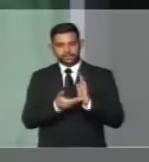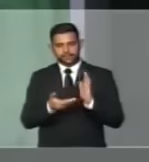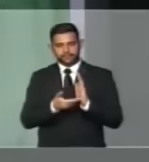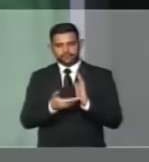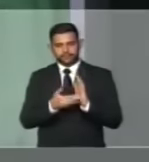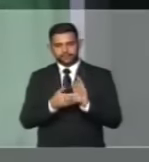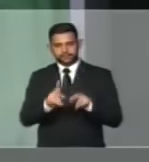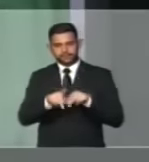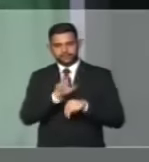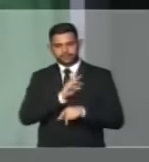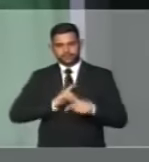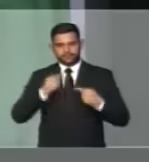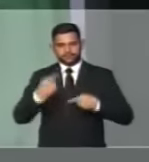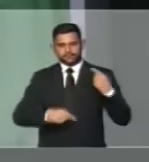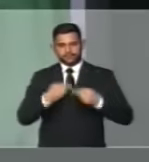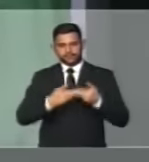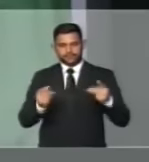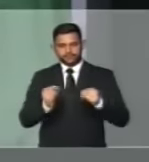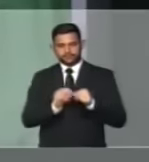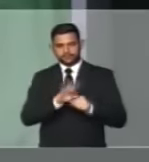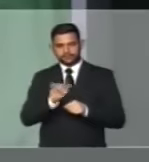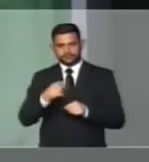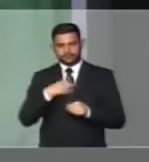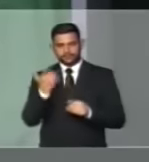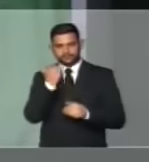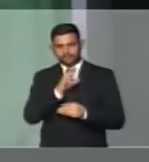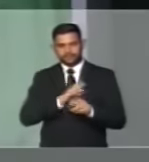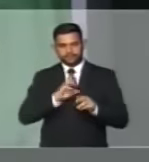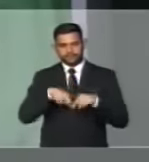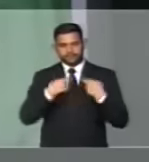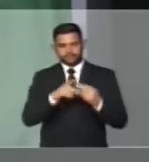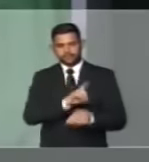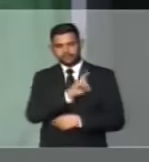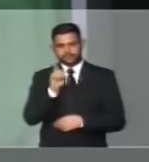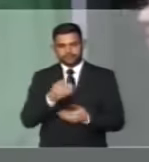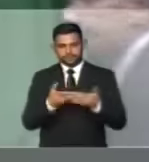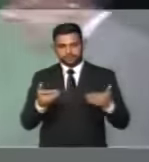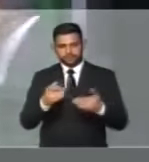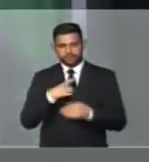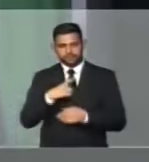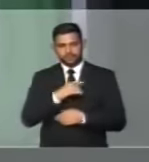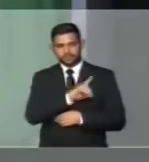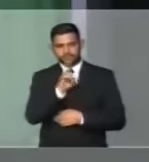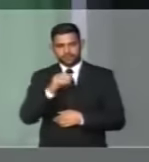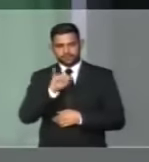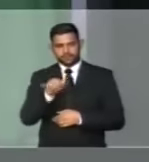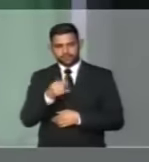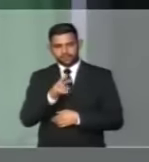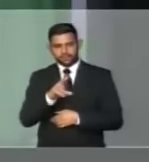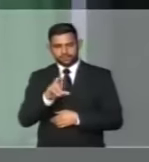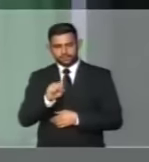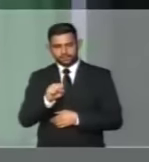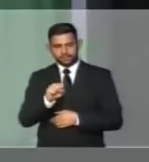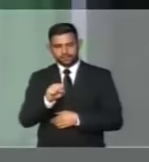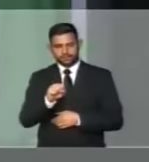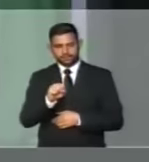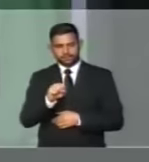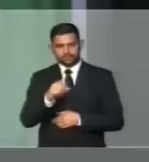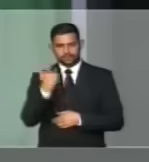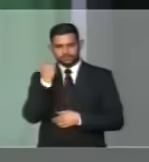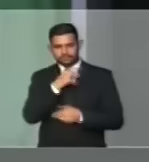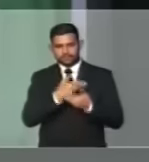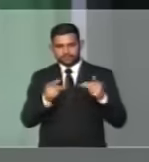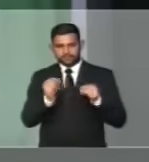Deputados. Presidente, vai ser uma sessão de debate? Foram milhões de brasileiros que desde janeiro ocuparam